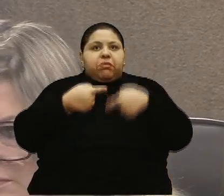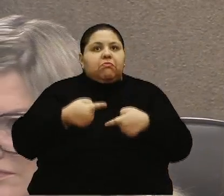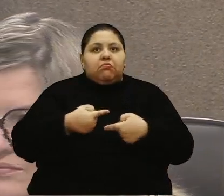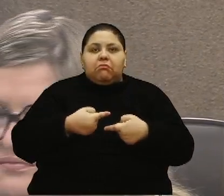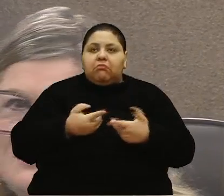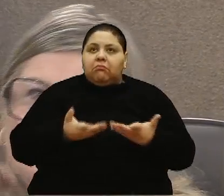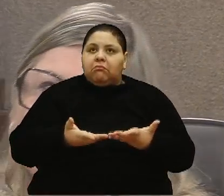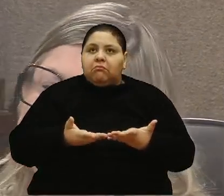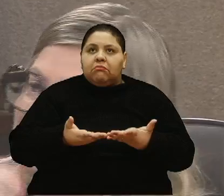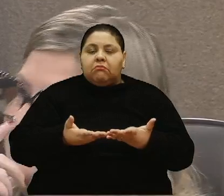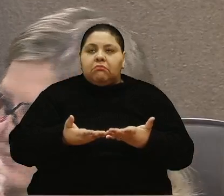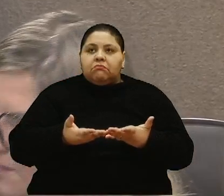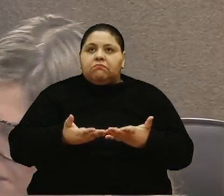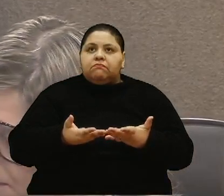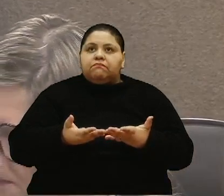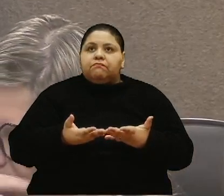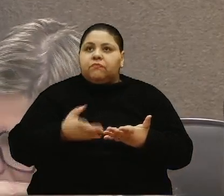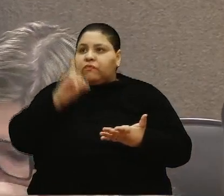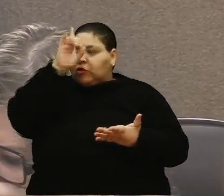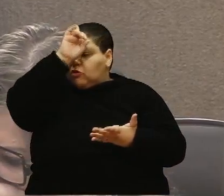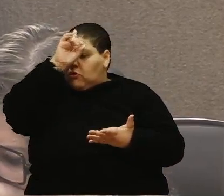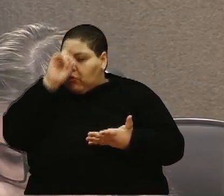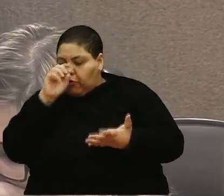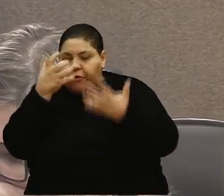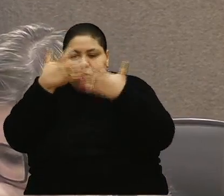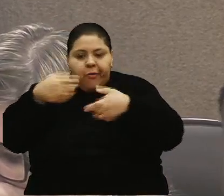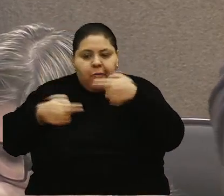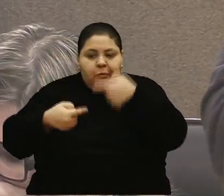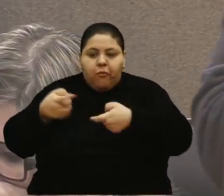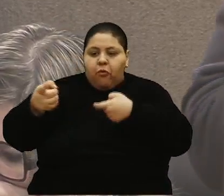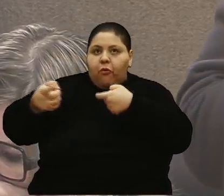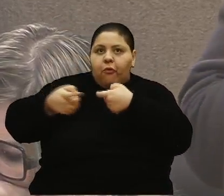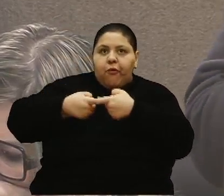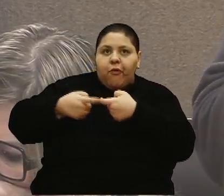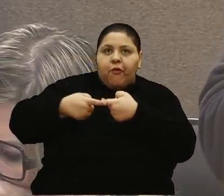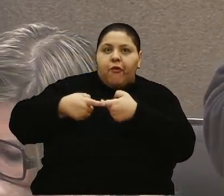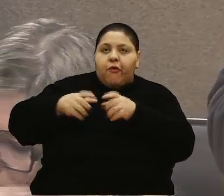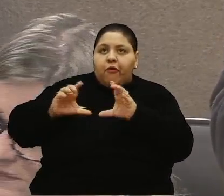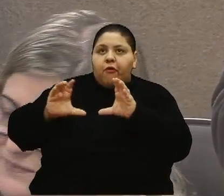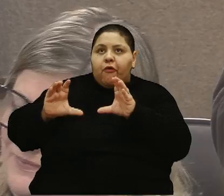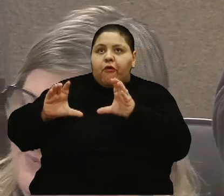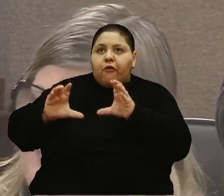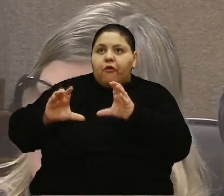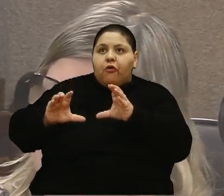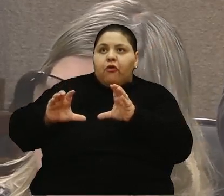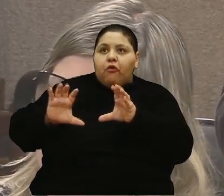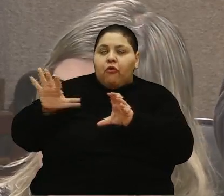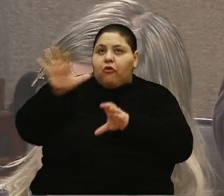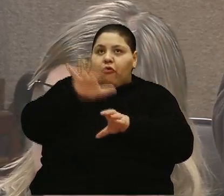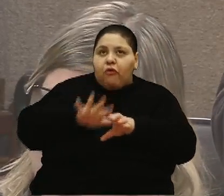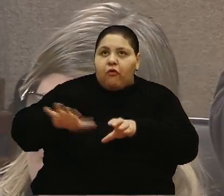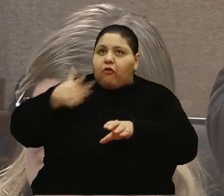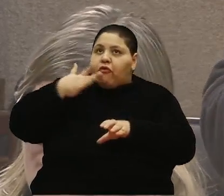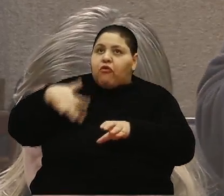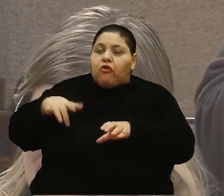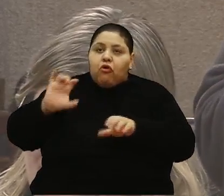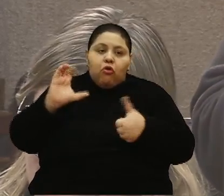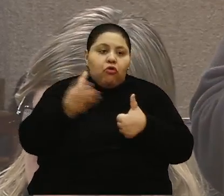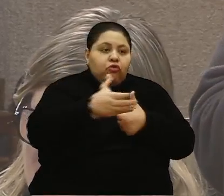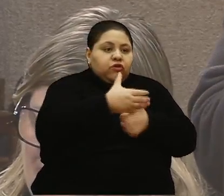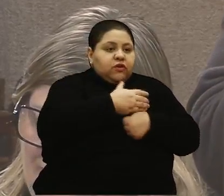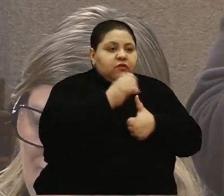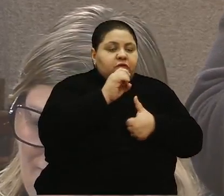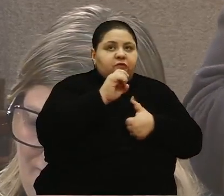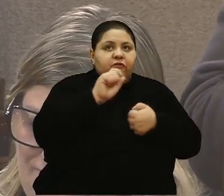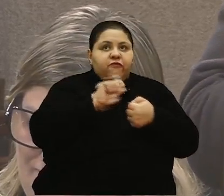Não funciona um hospital, não funciona uma clínica, não, a rede da criança não funciona, então só o Conselho Tutelar faz sua parte, chama a